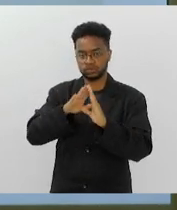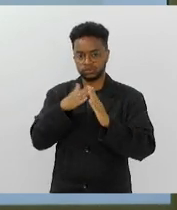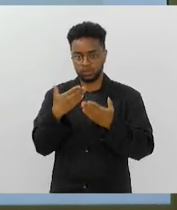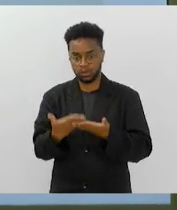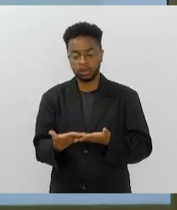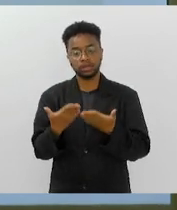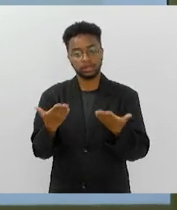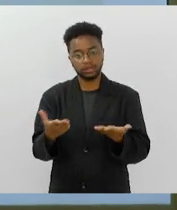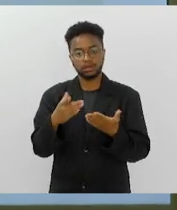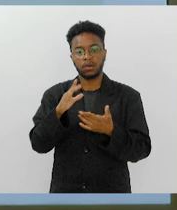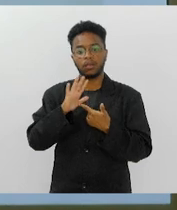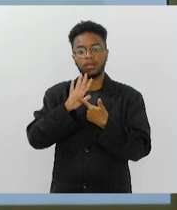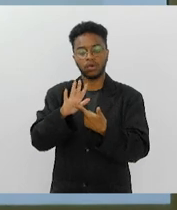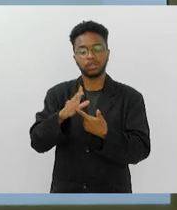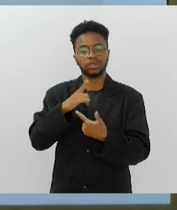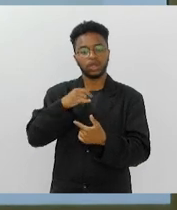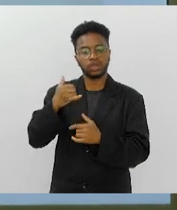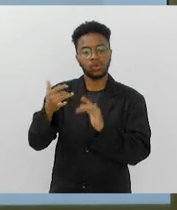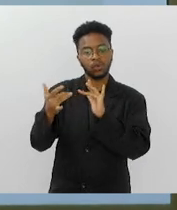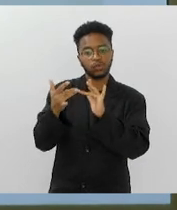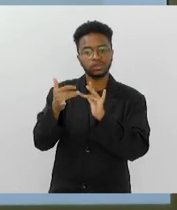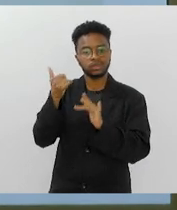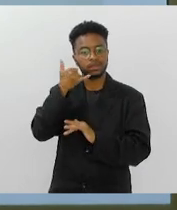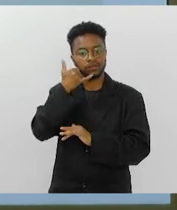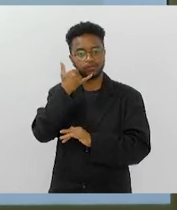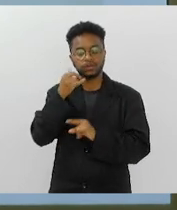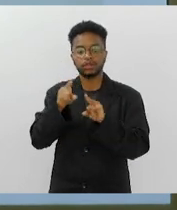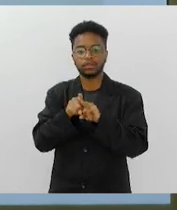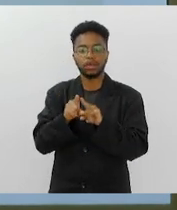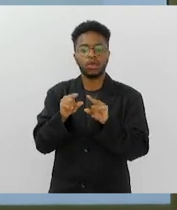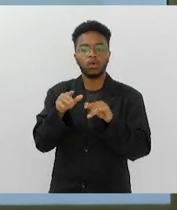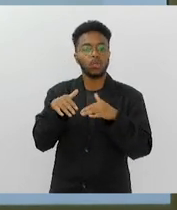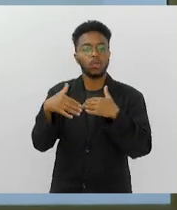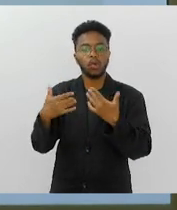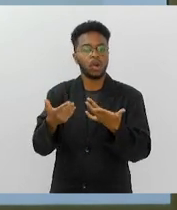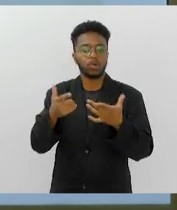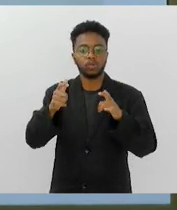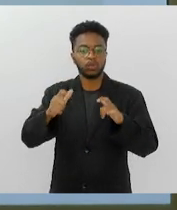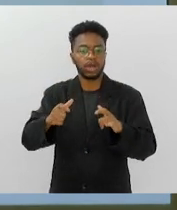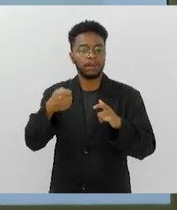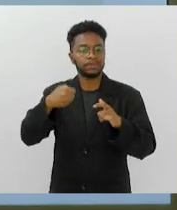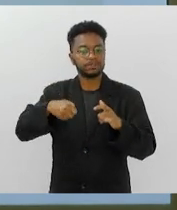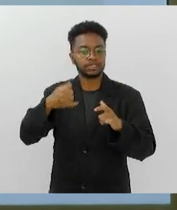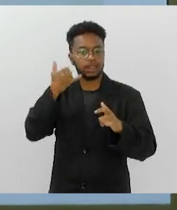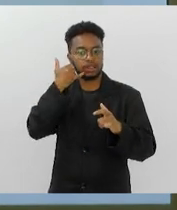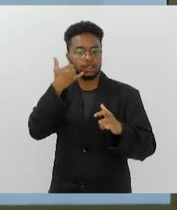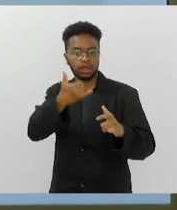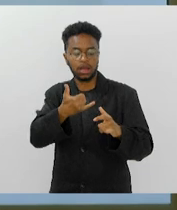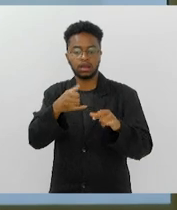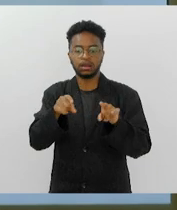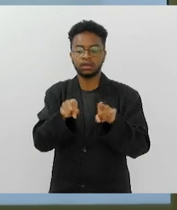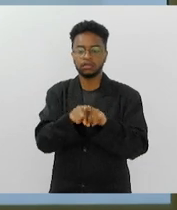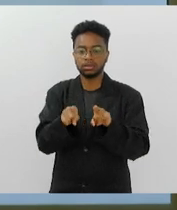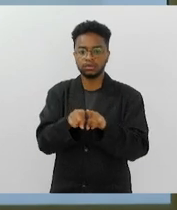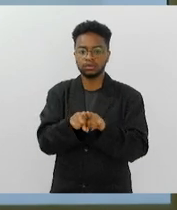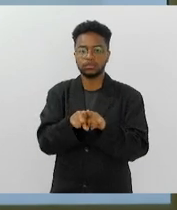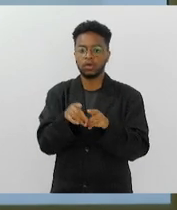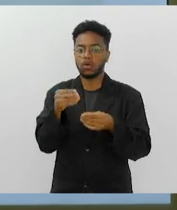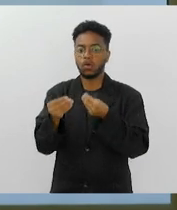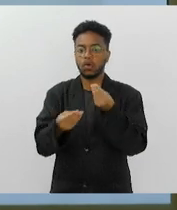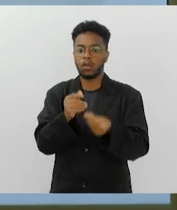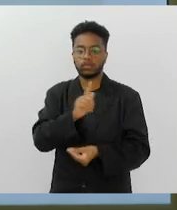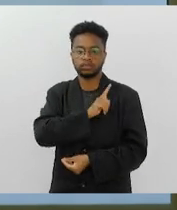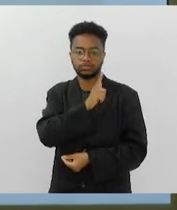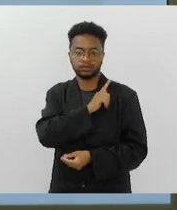desde contatos telefônicos até que ator da rede protetiva deve ser acionado, como o gestor escolar, como